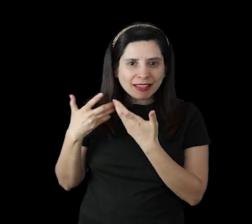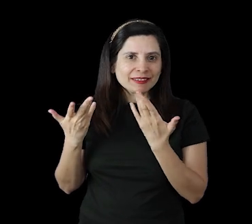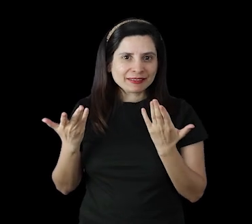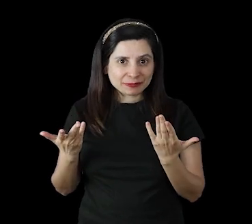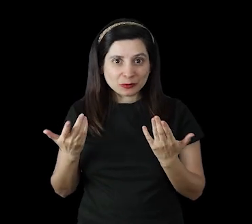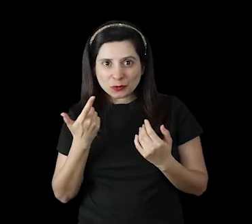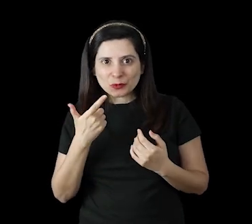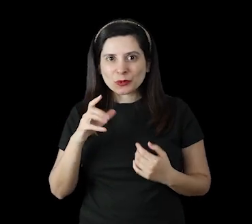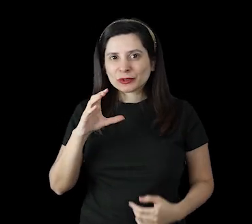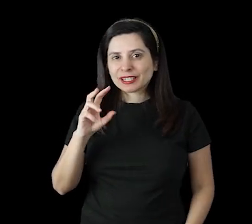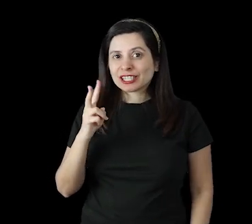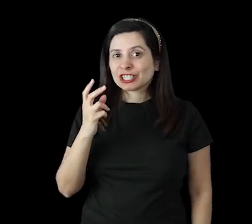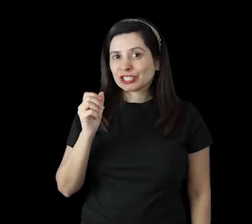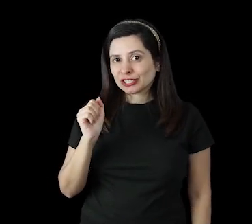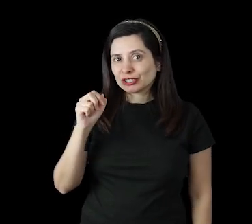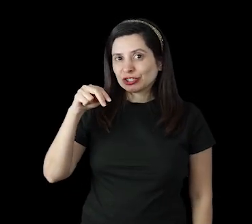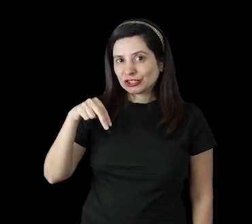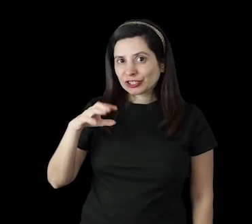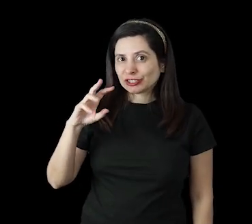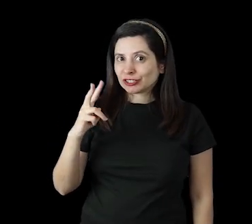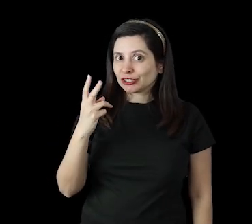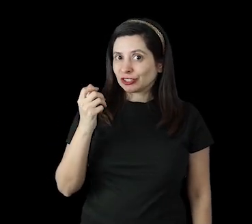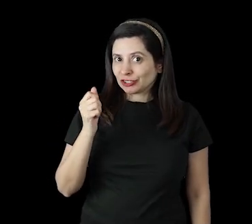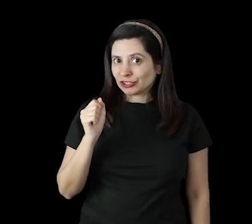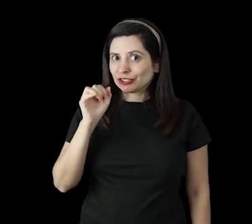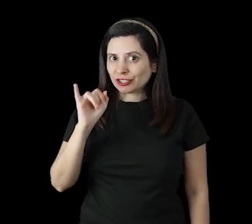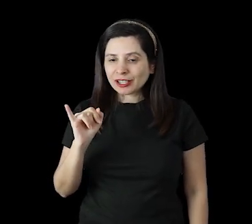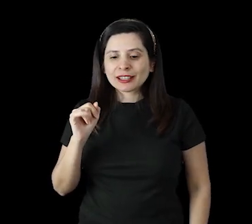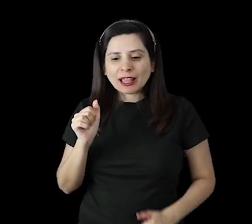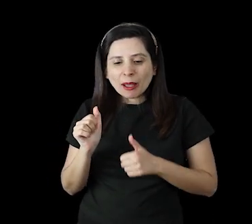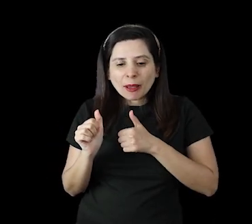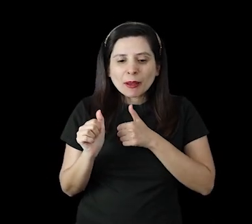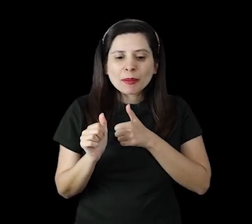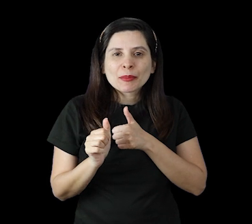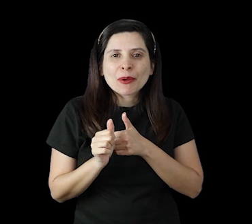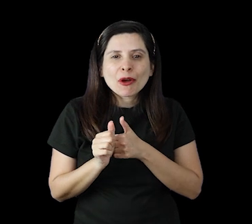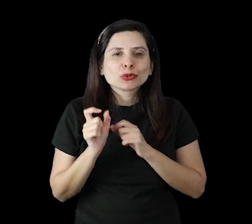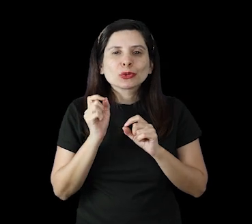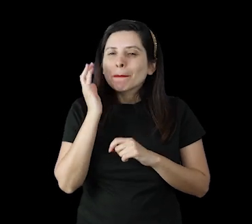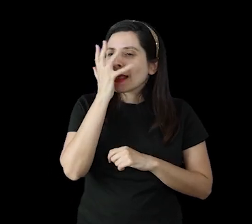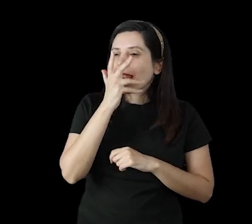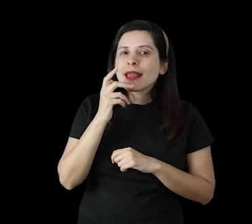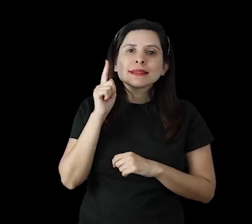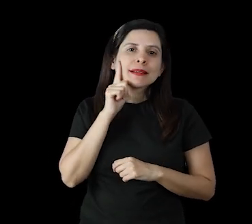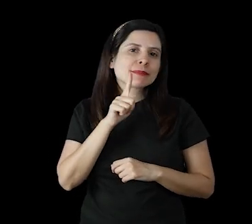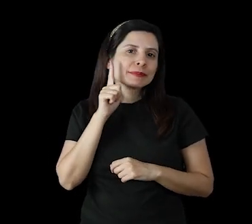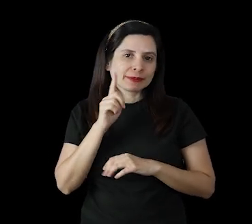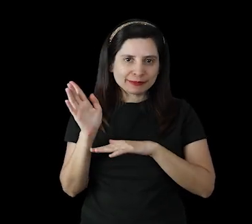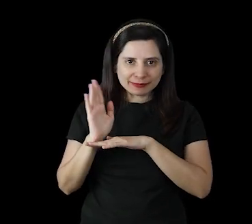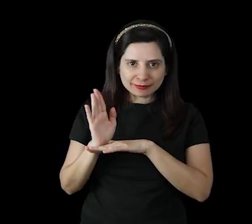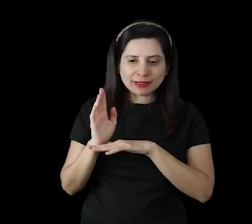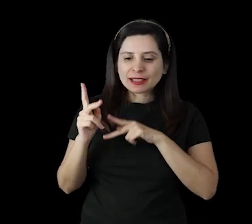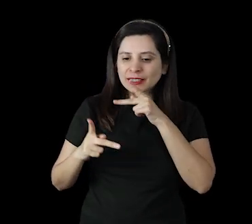Sunshine, inclusive esses dias pensando sobre o filme, eu acho que ele está muito próximo do Beleza Americana, né,